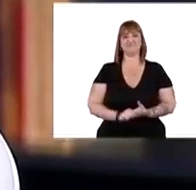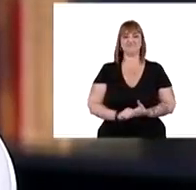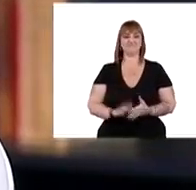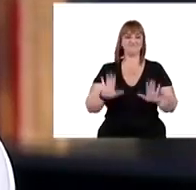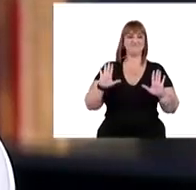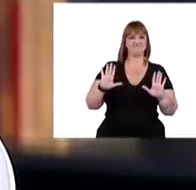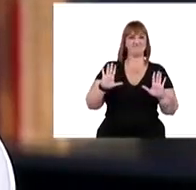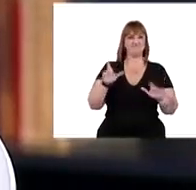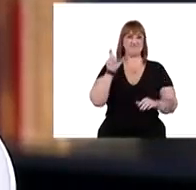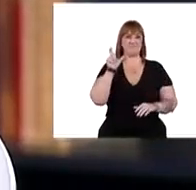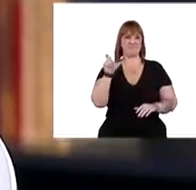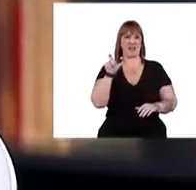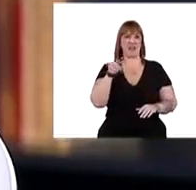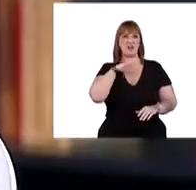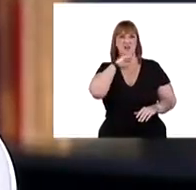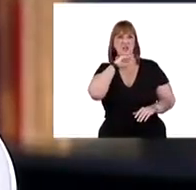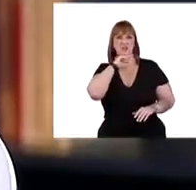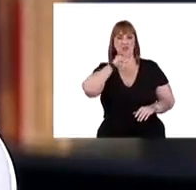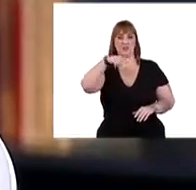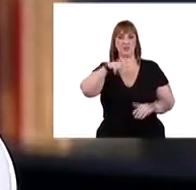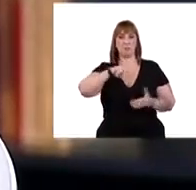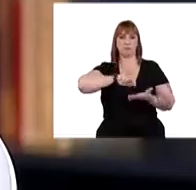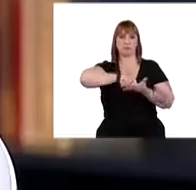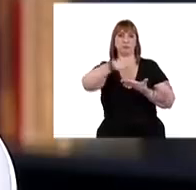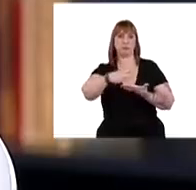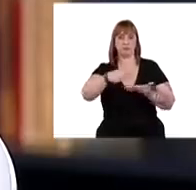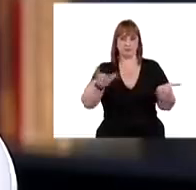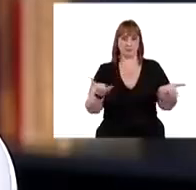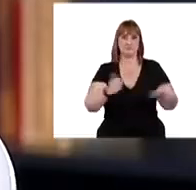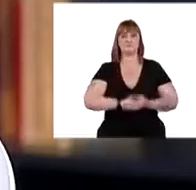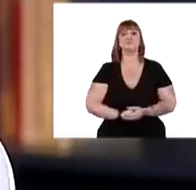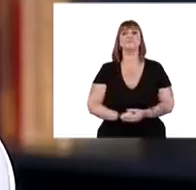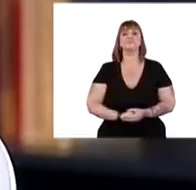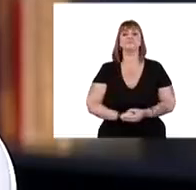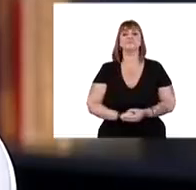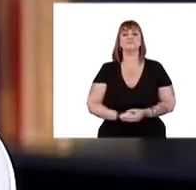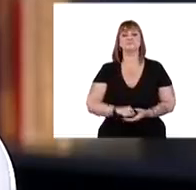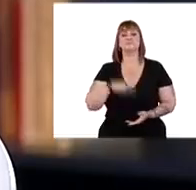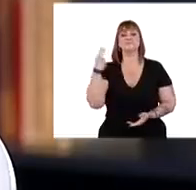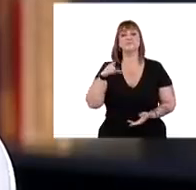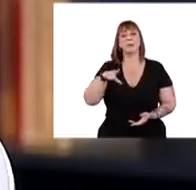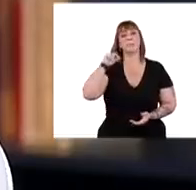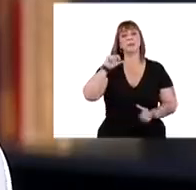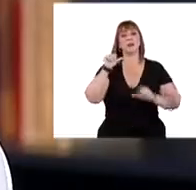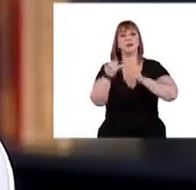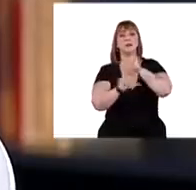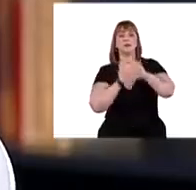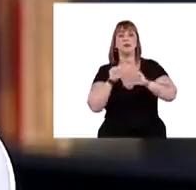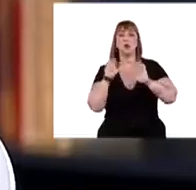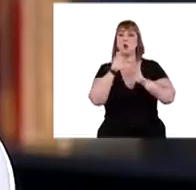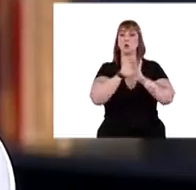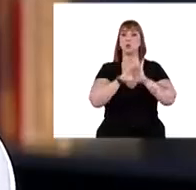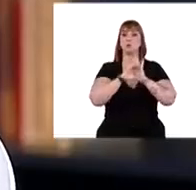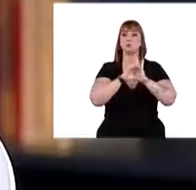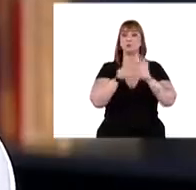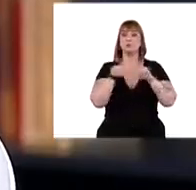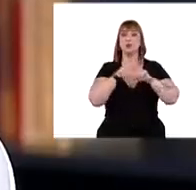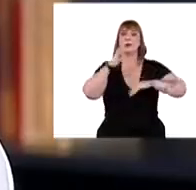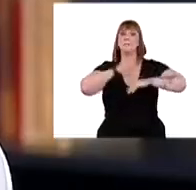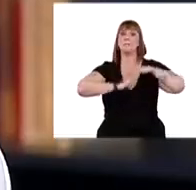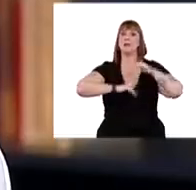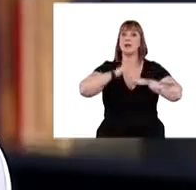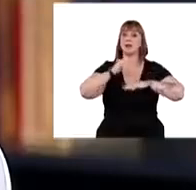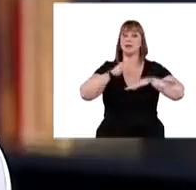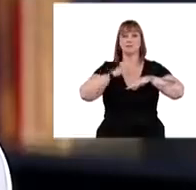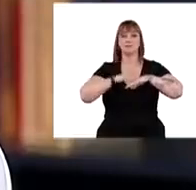Vice ficou uma palavra muito ruim depois do golpe, né? E aí a gente prefere mudar não só o conceito, mas também a prática de